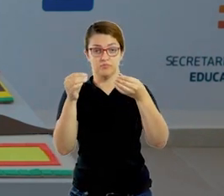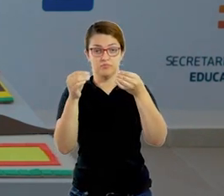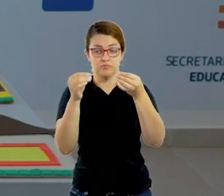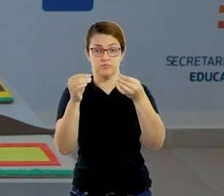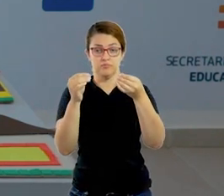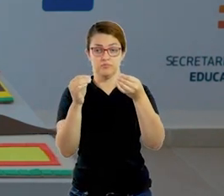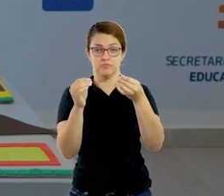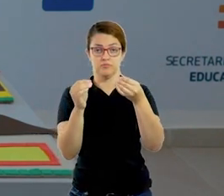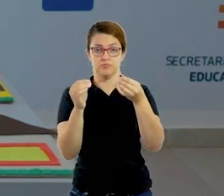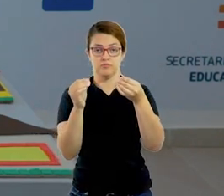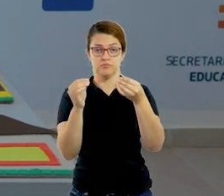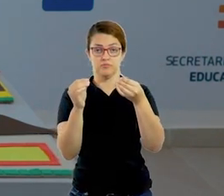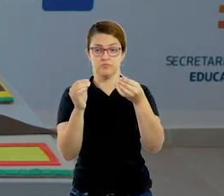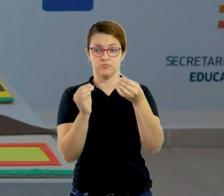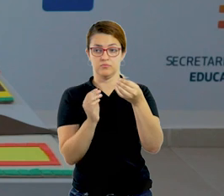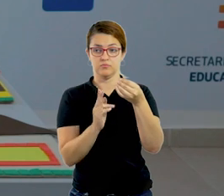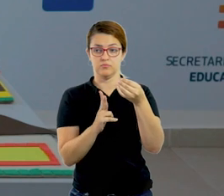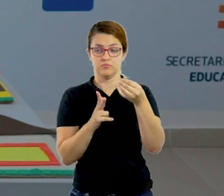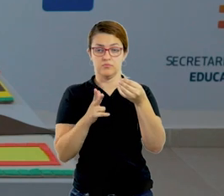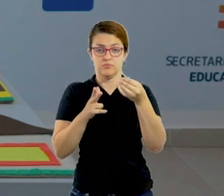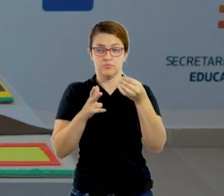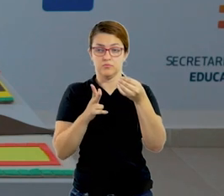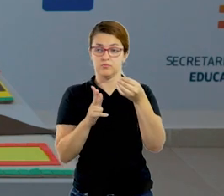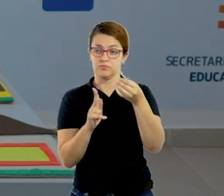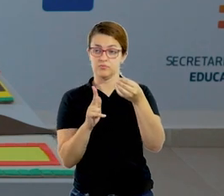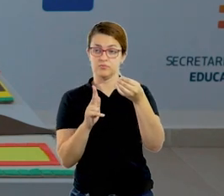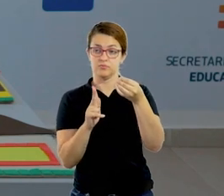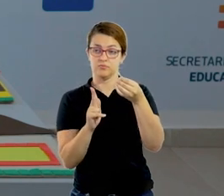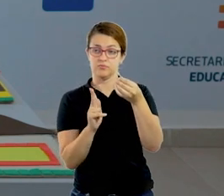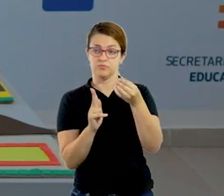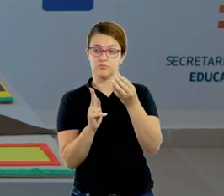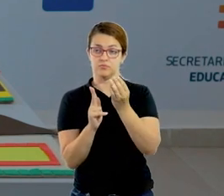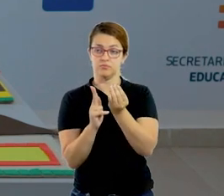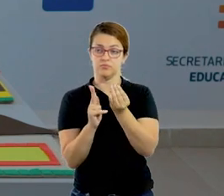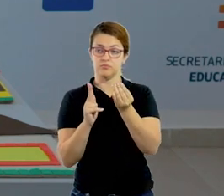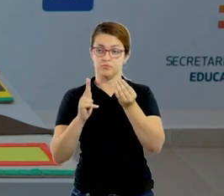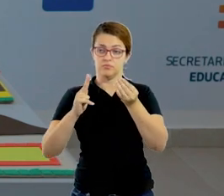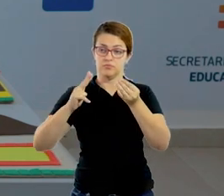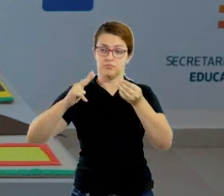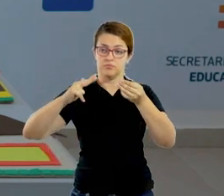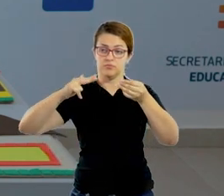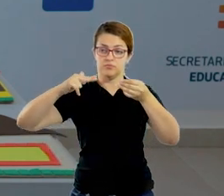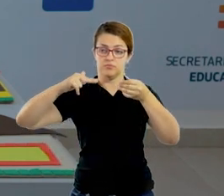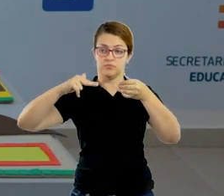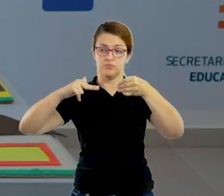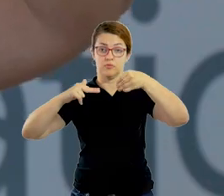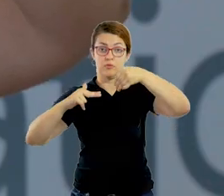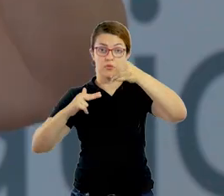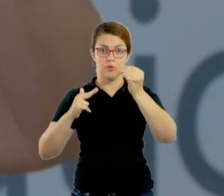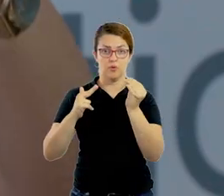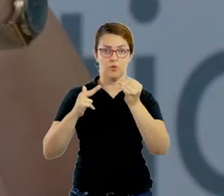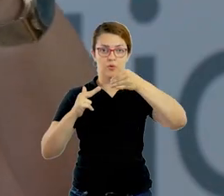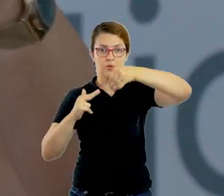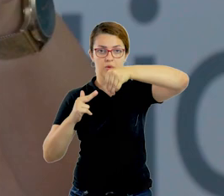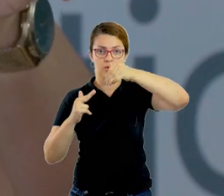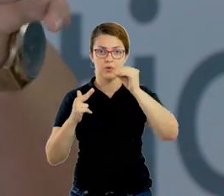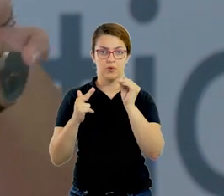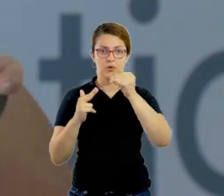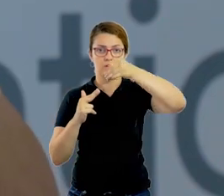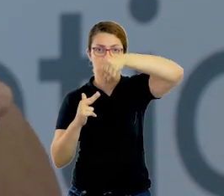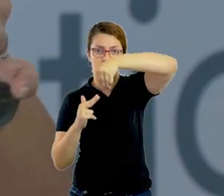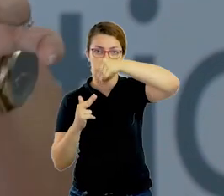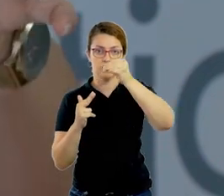tesoura paradinha, tá bom? Só fica com o movimento de abre e fecha. E aí você vai cortar, ó, ó. Olha o papel,